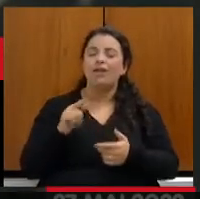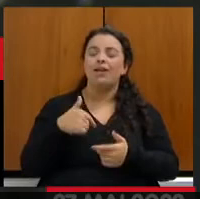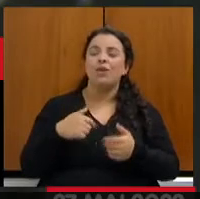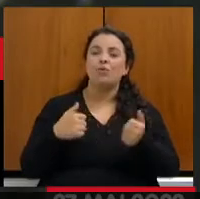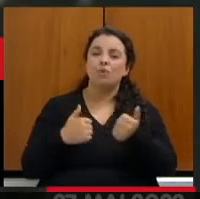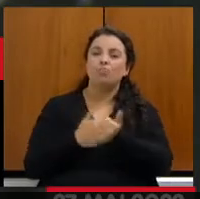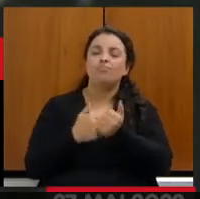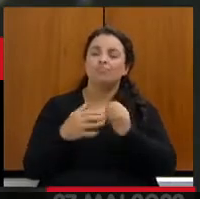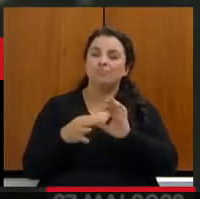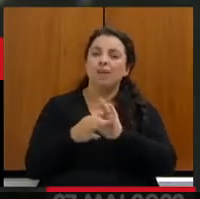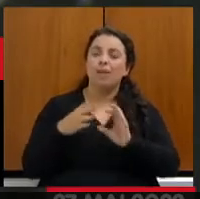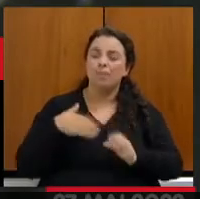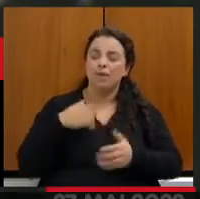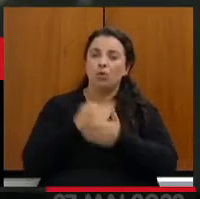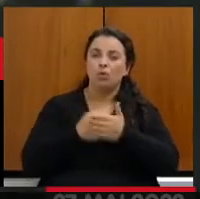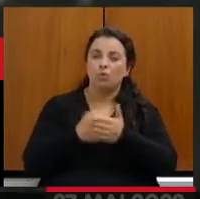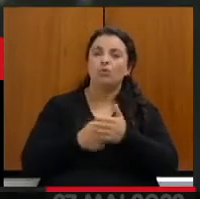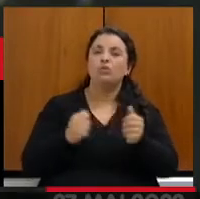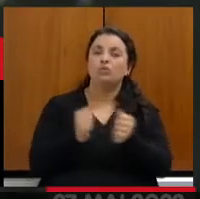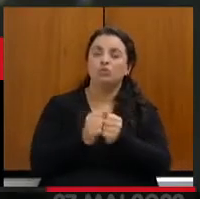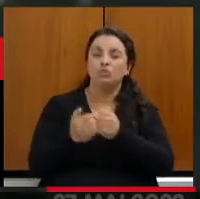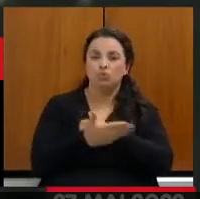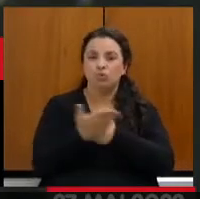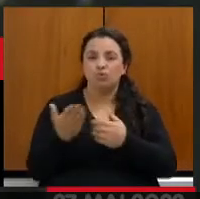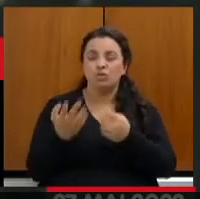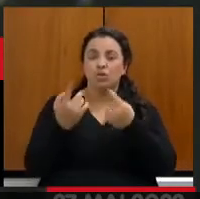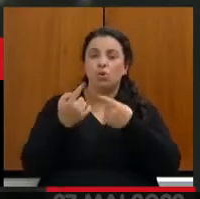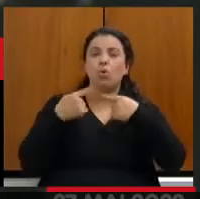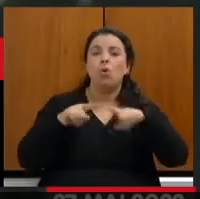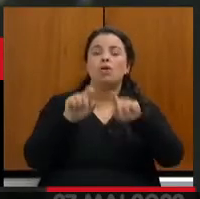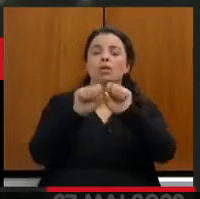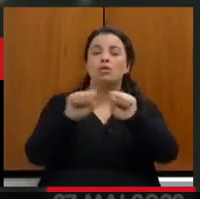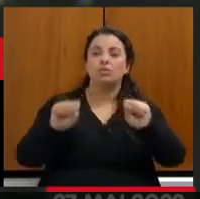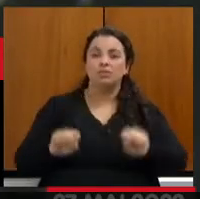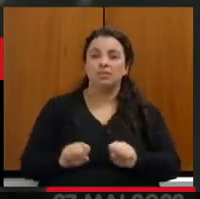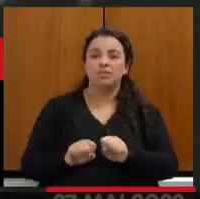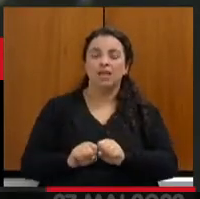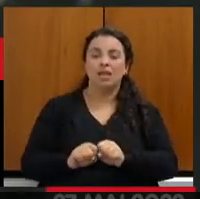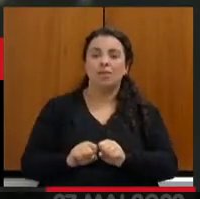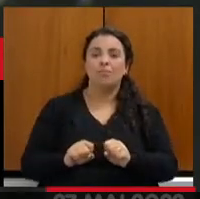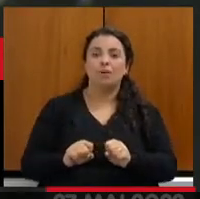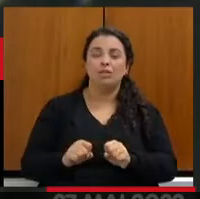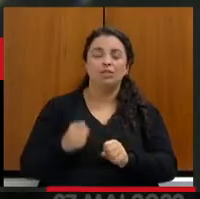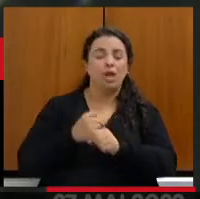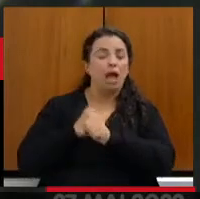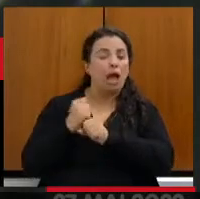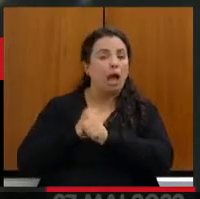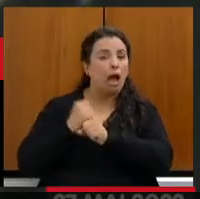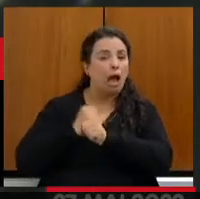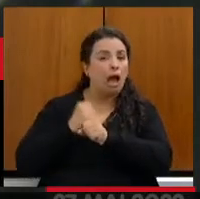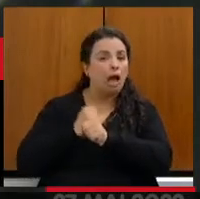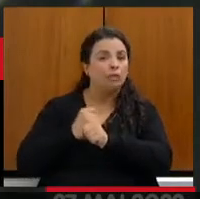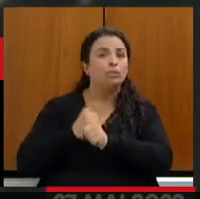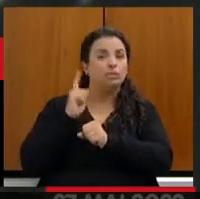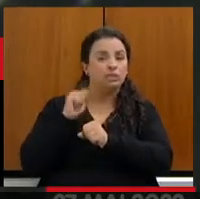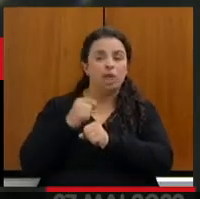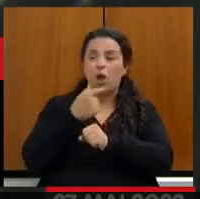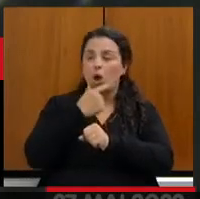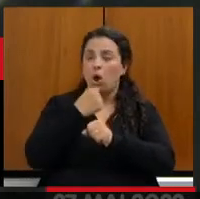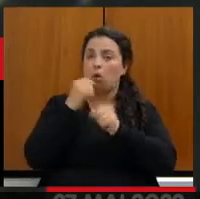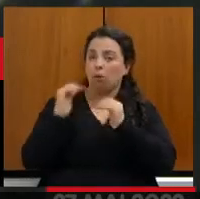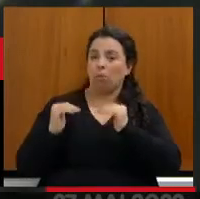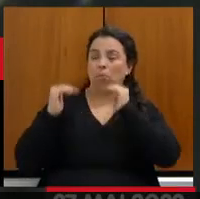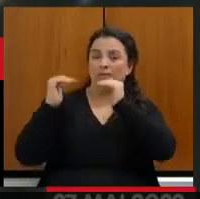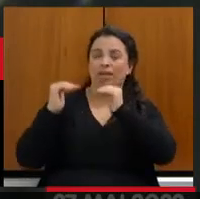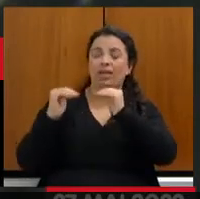somando a minha luta pode vocês contra um sistema milenar que se chama patriarcado que